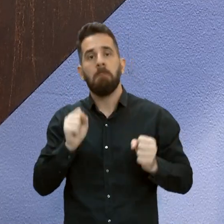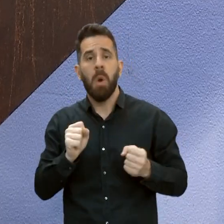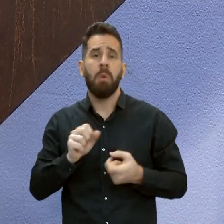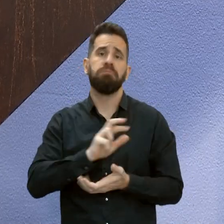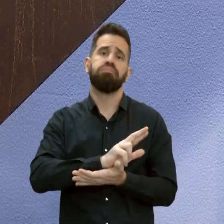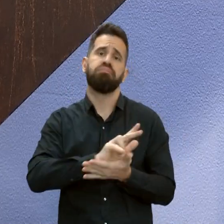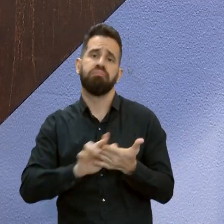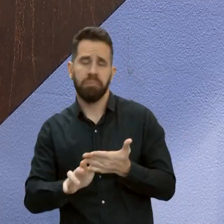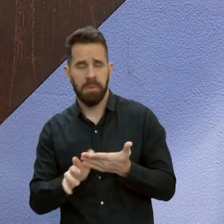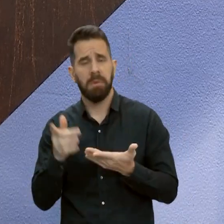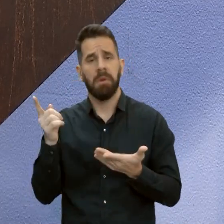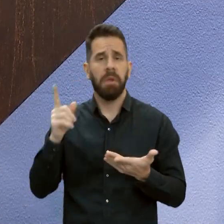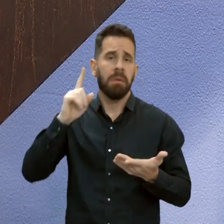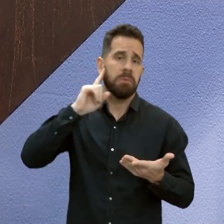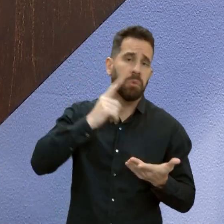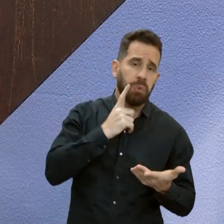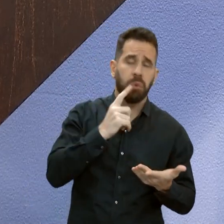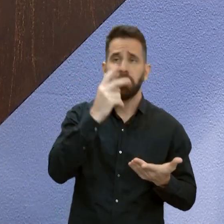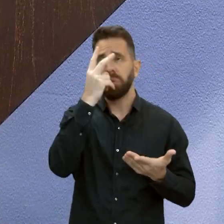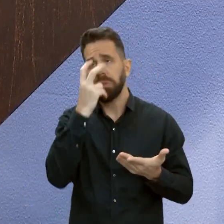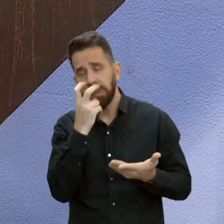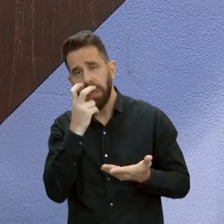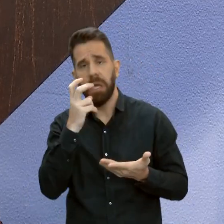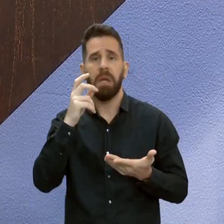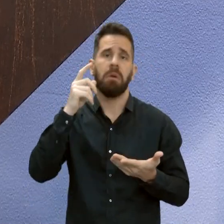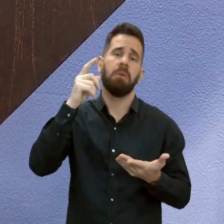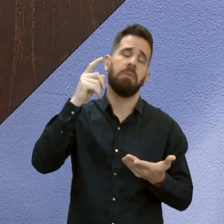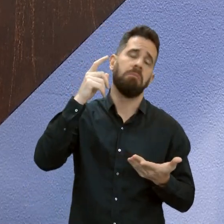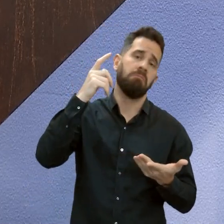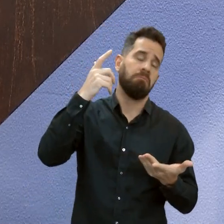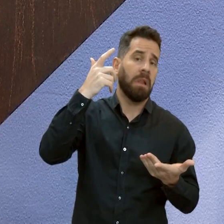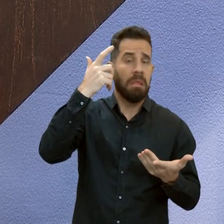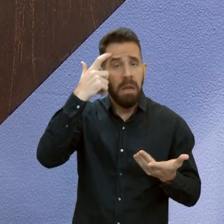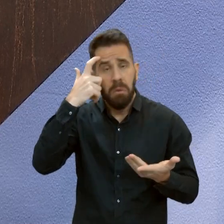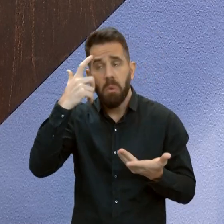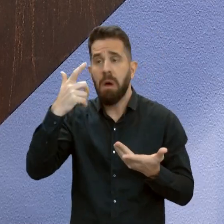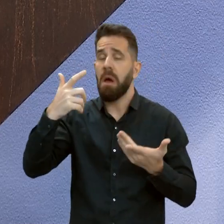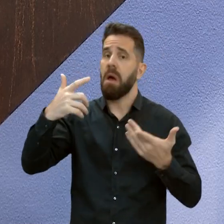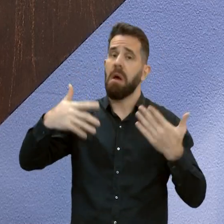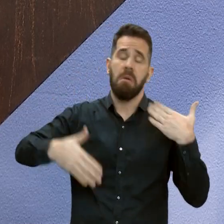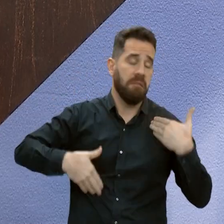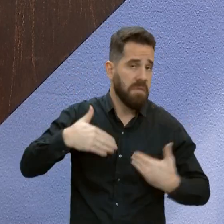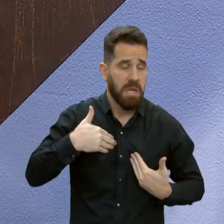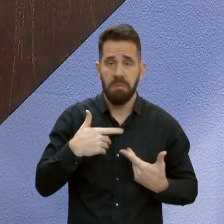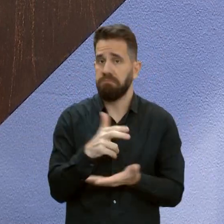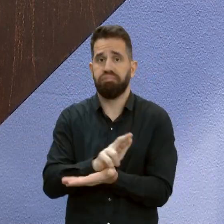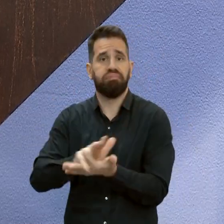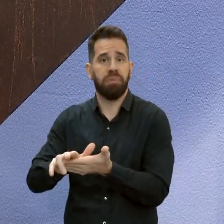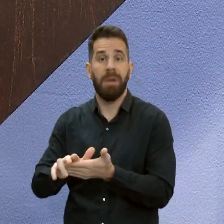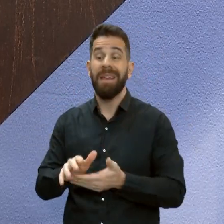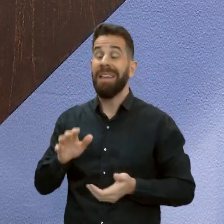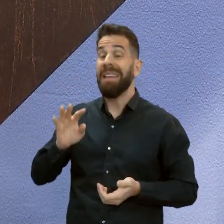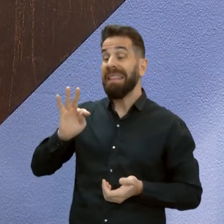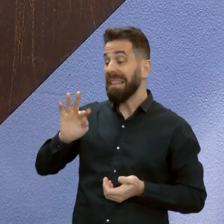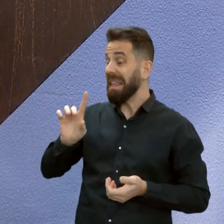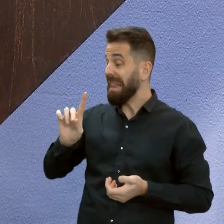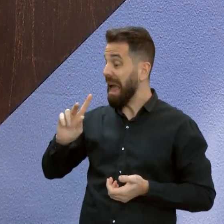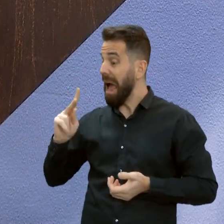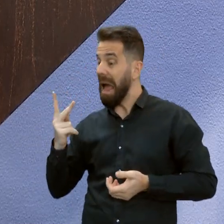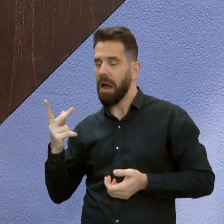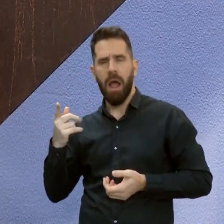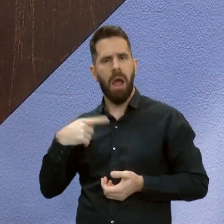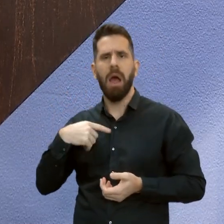espectro autista. O TDAH, nós não estamos negando em momento nenhum as dificuldades que essa